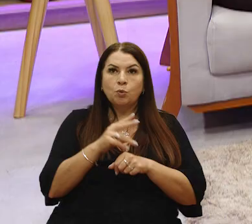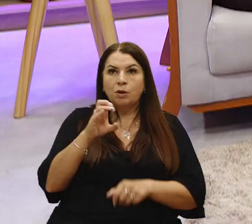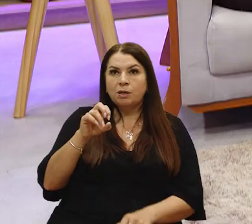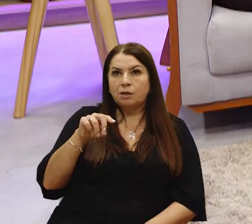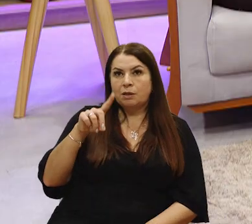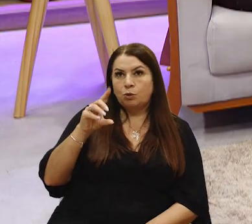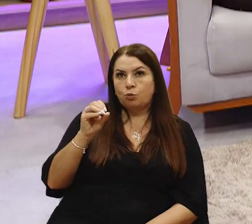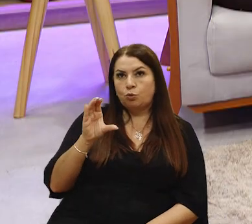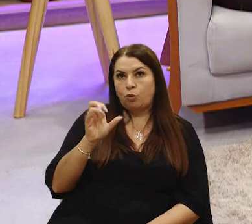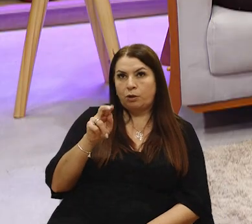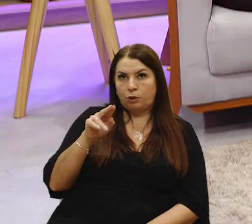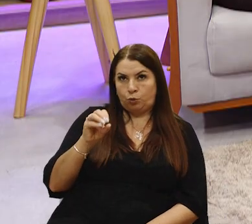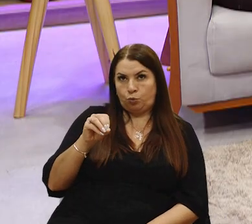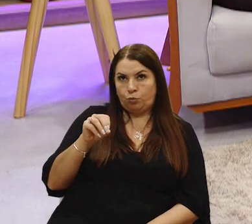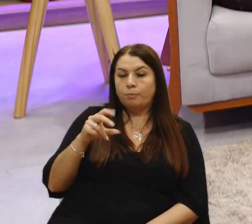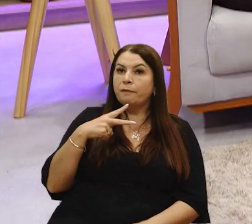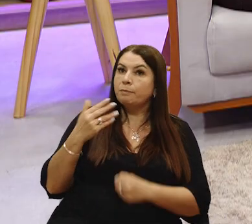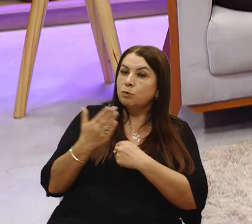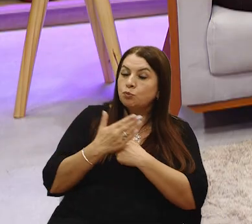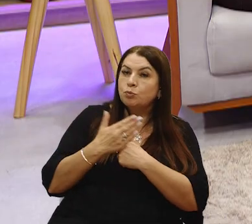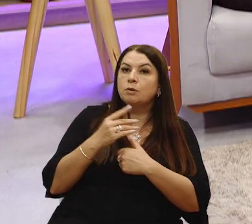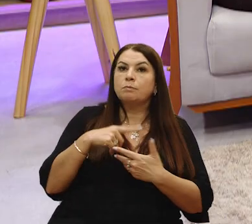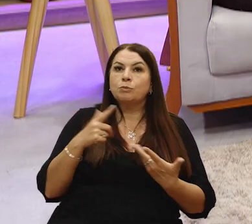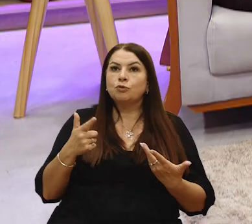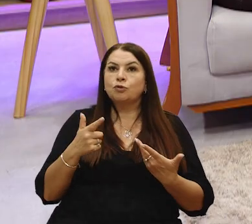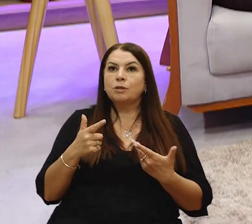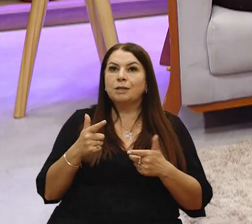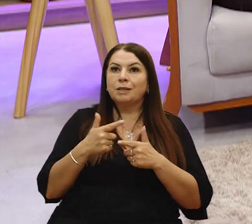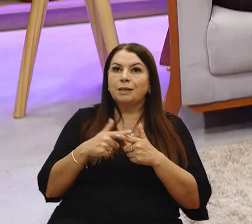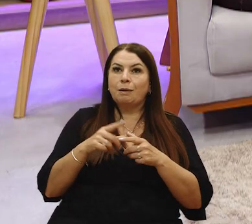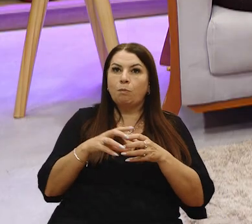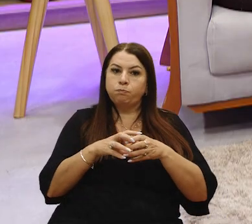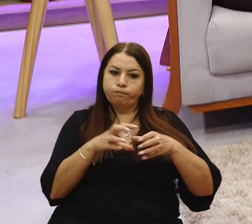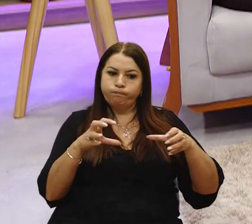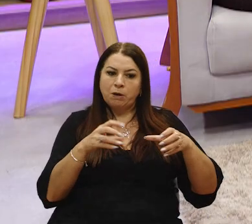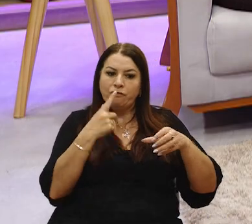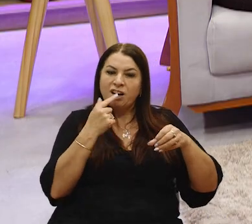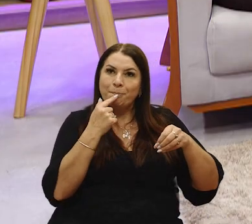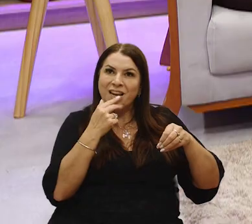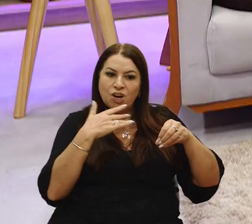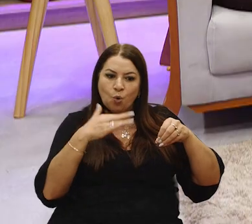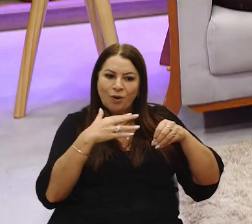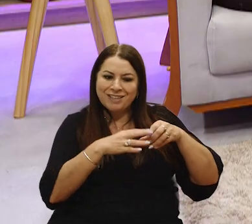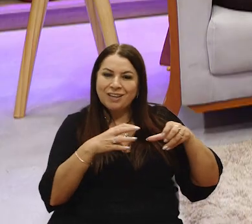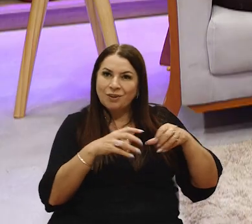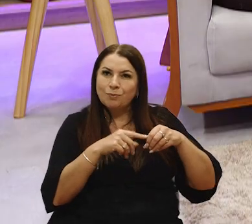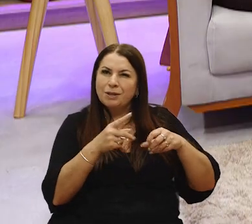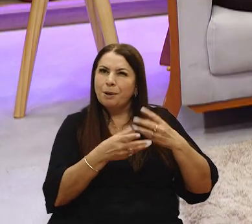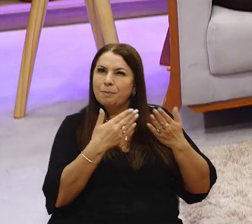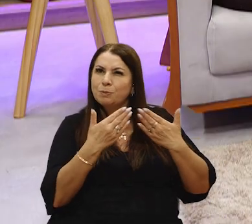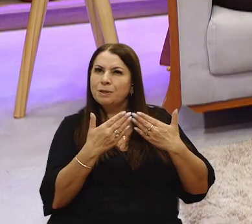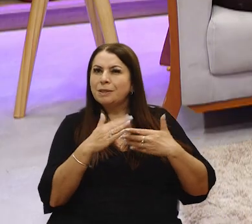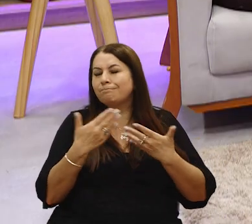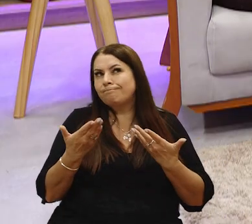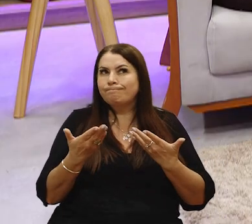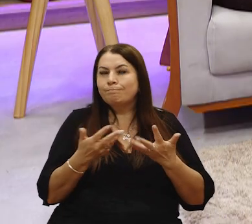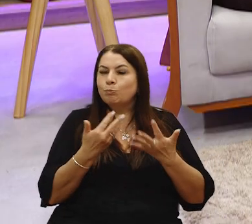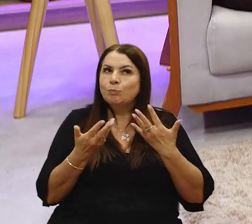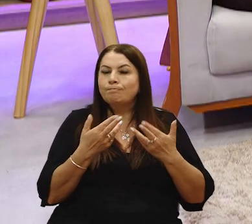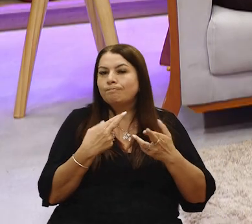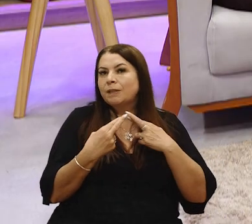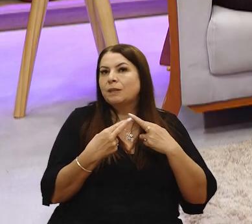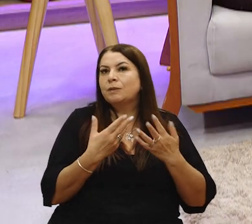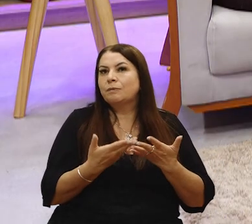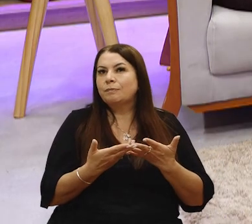ele consiga ter um novo estilo de vida, né? Então, o lipedema ele tem um tratamento a médio e longo prazo, é um tratamento demorado, eu diria, até